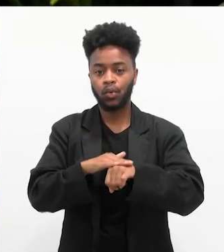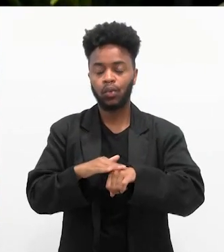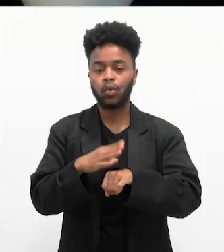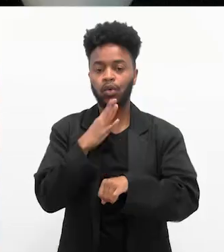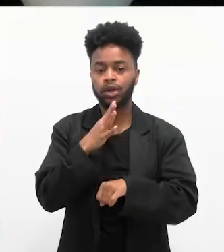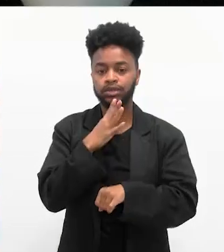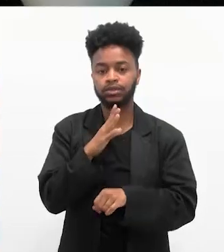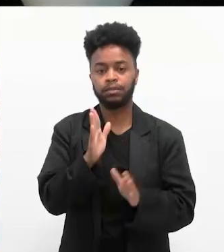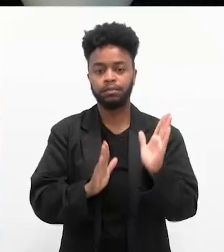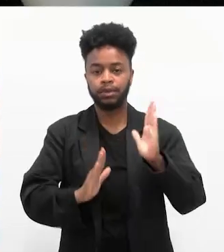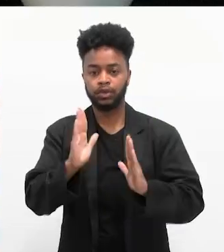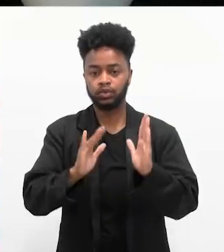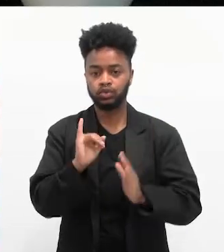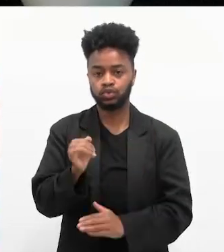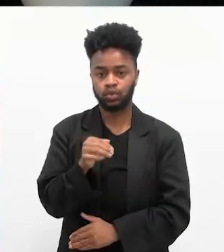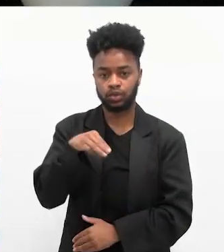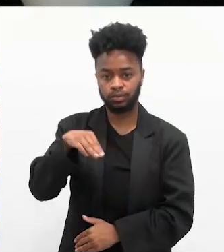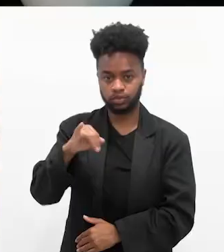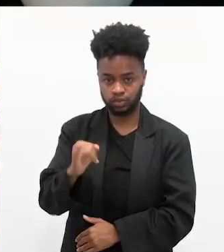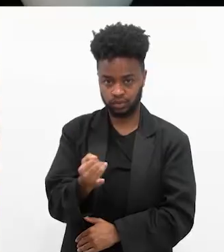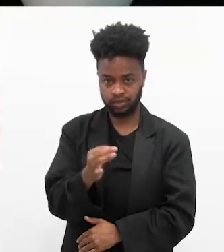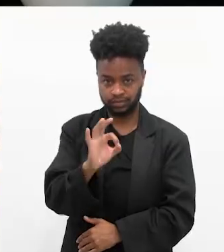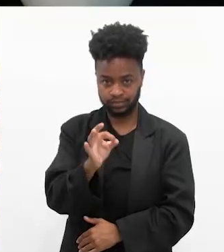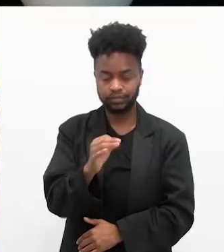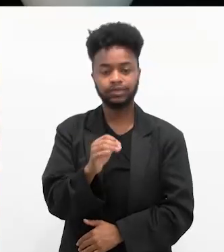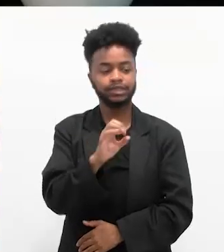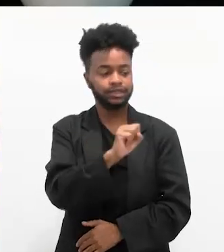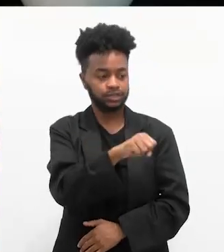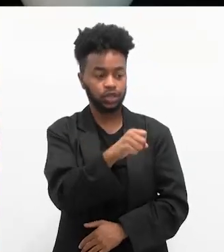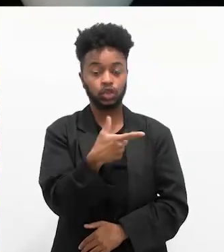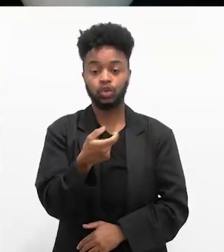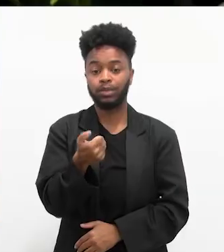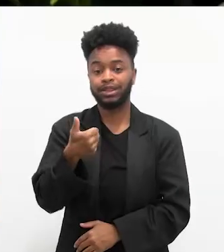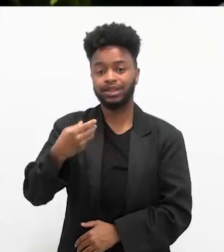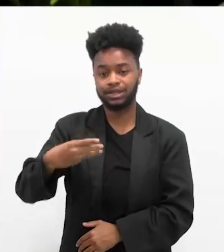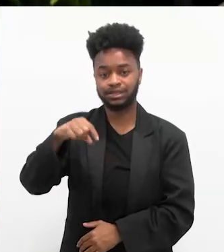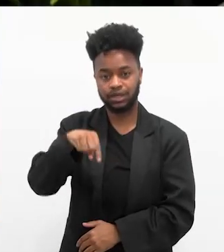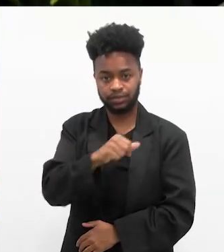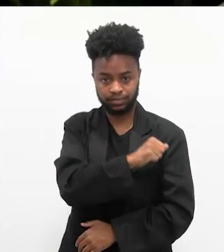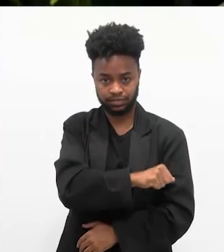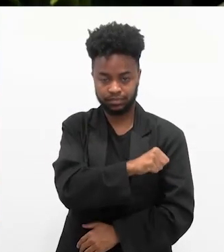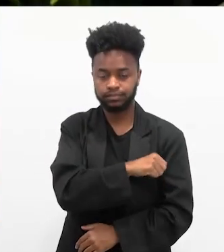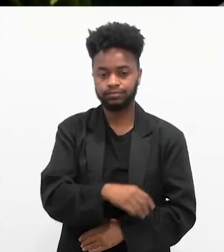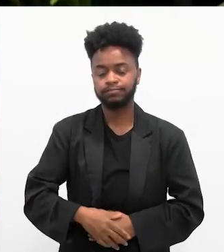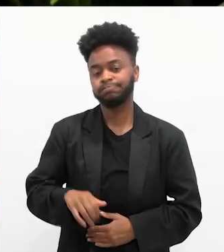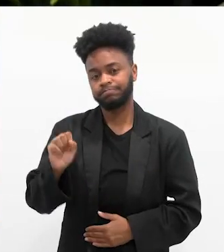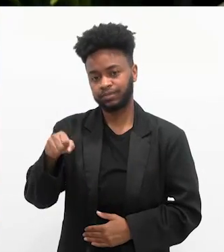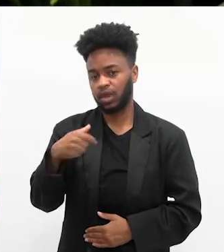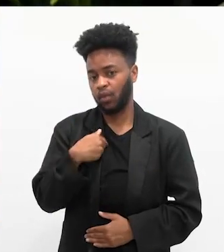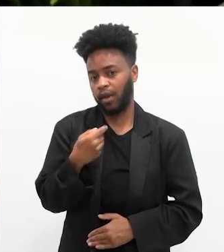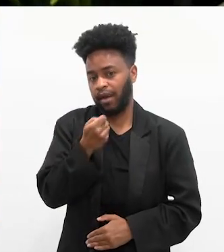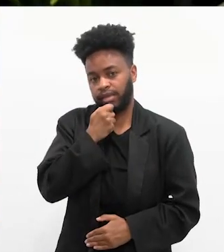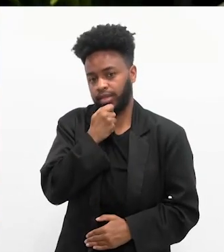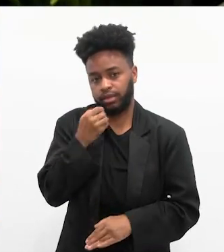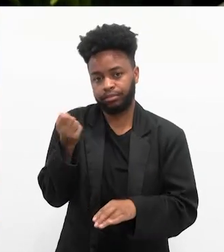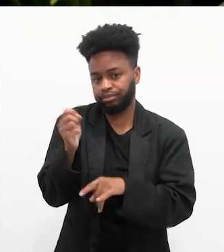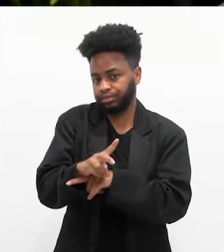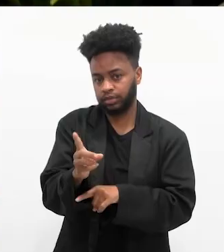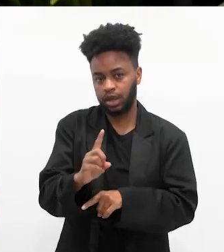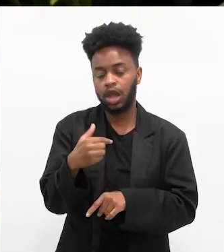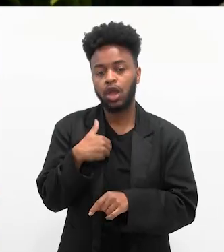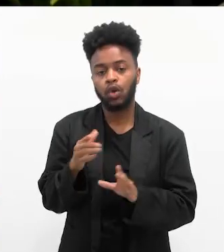Francisco durante a Jornada Mundial da Juventude, tá certo? Em 2013, aqui no Rio de Janeiro. Isso. Sim, eu ainda não